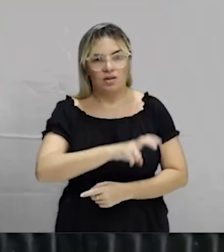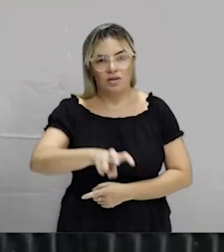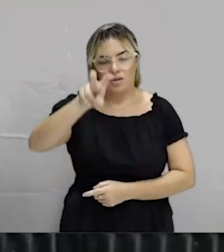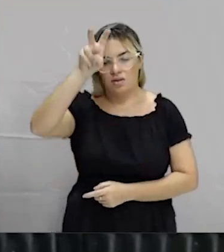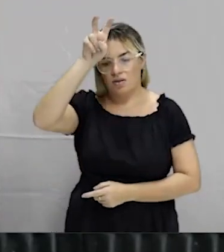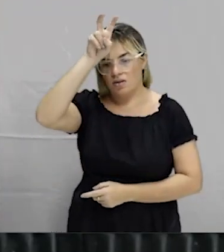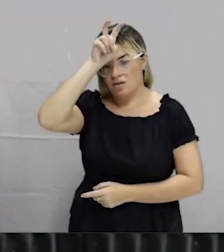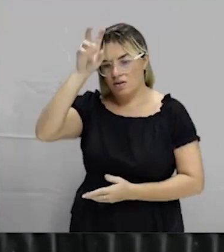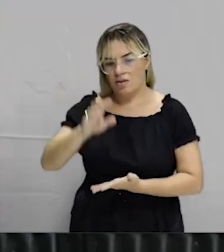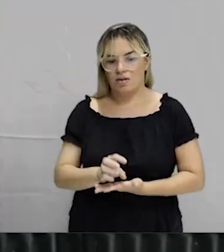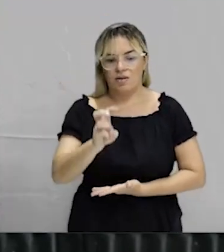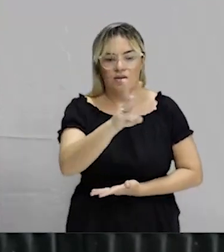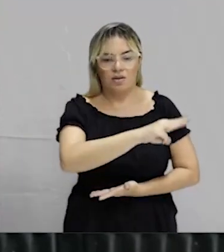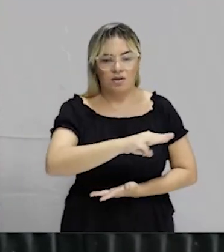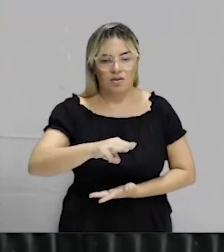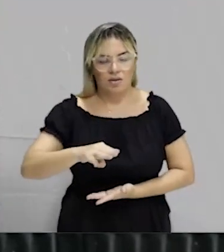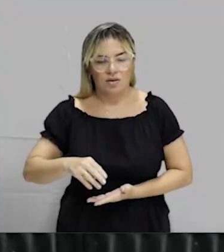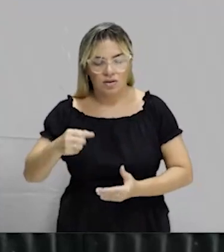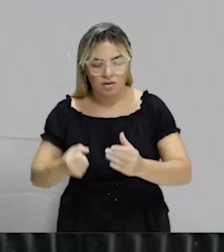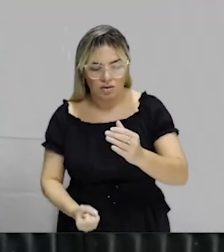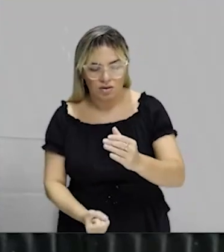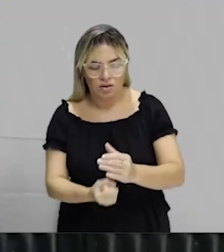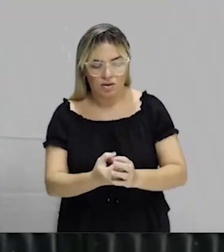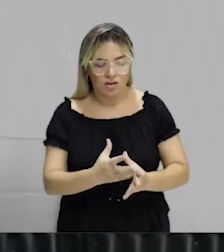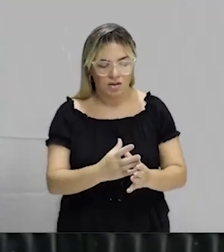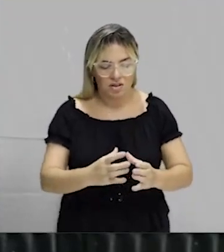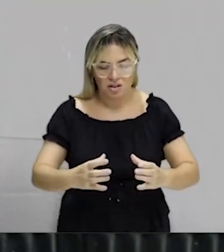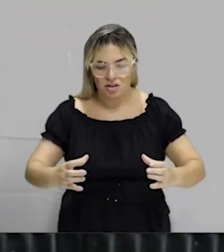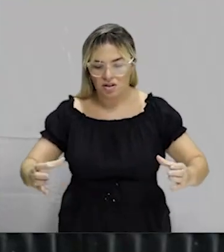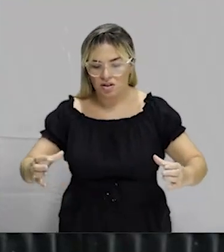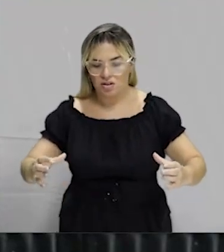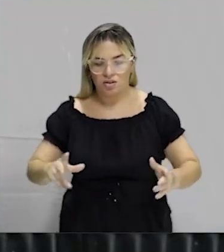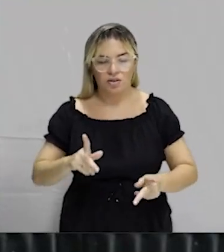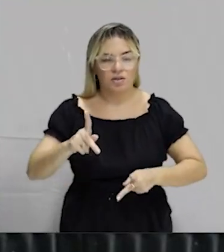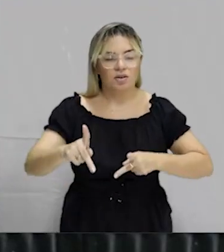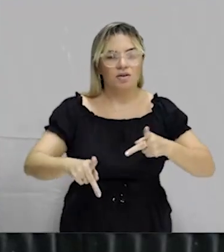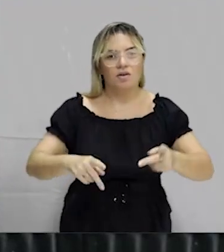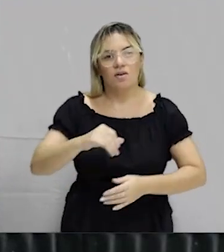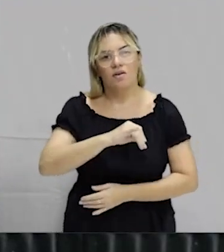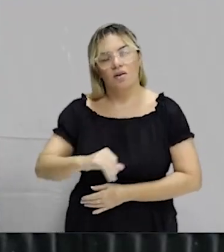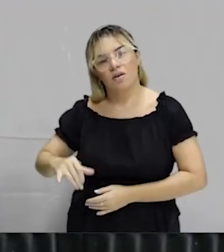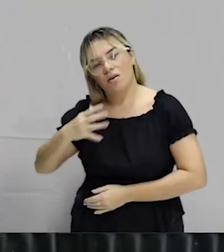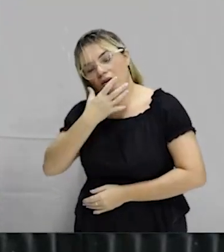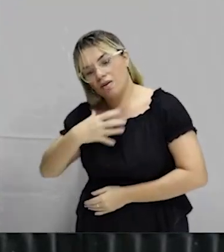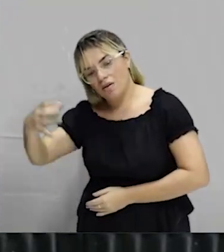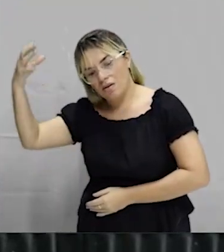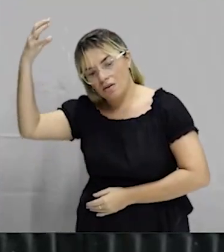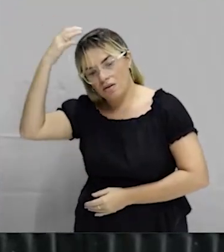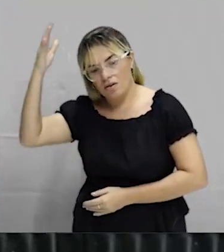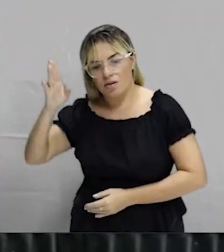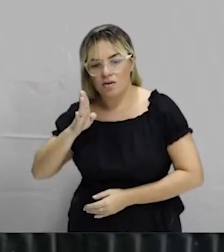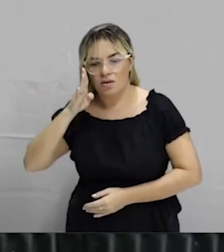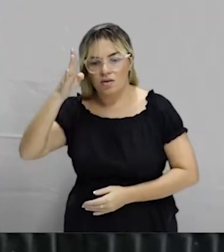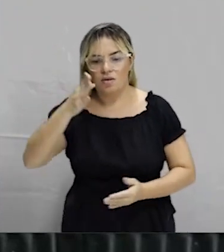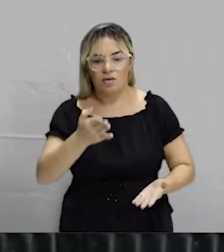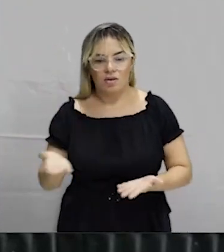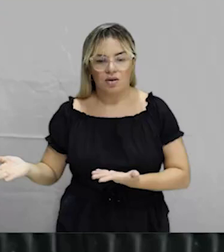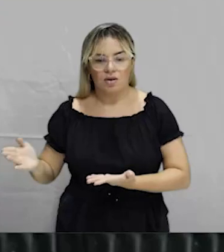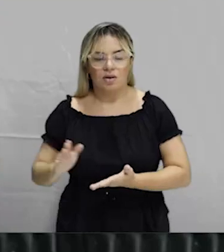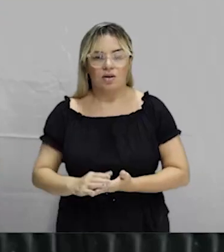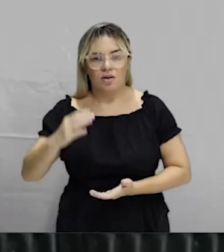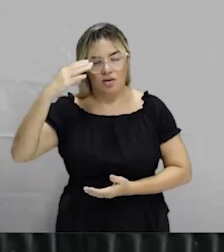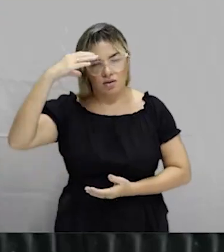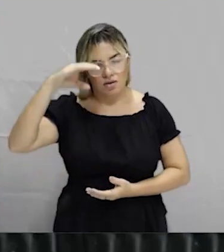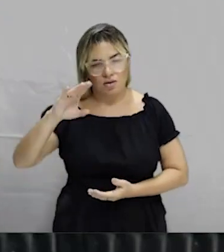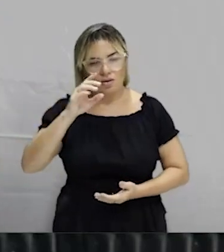e mesopotâmica dentro da formação cultural desses povos. Um dos principais destaques da produção